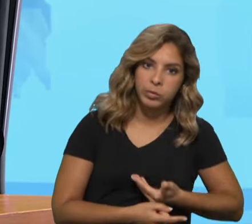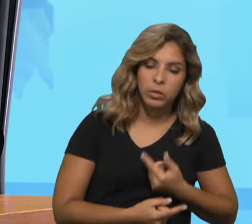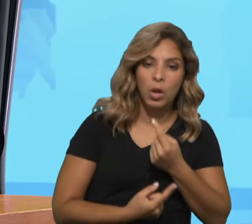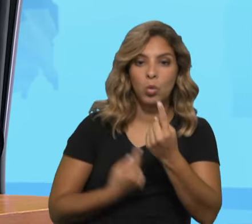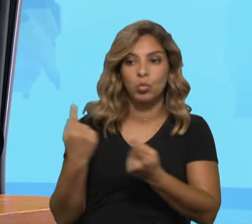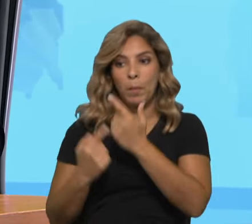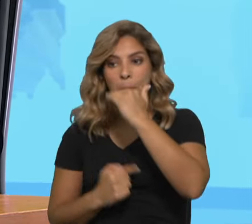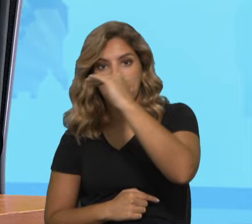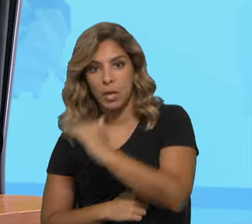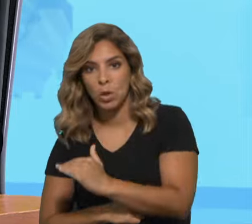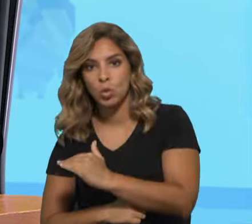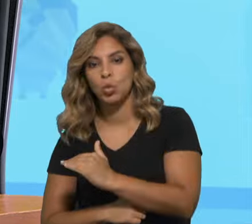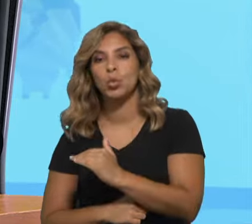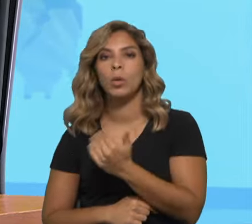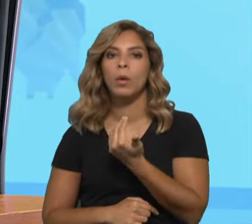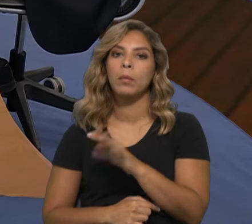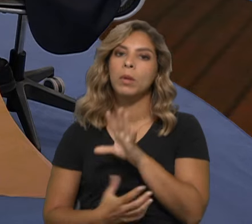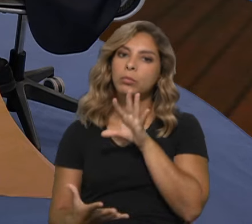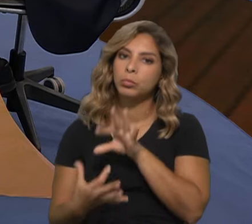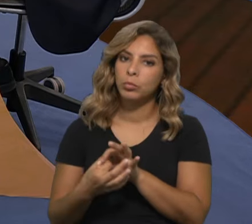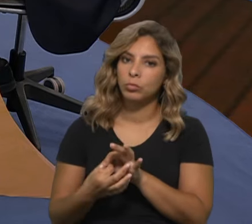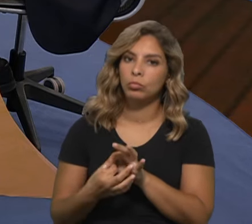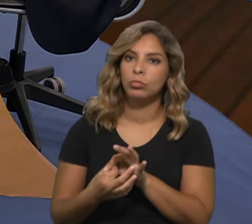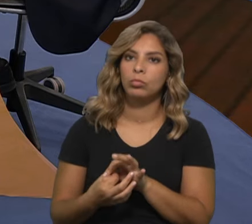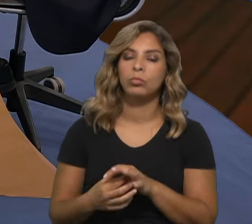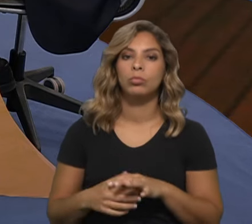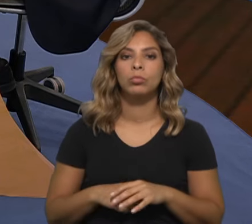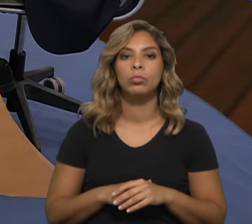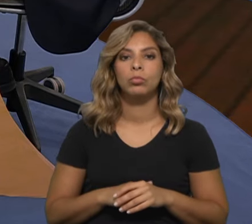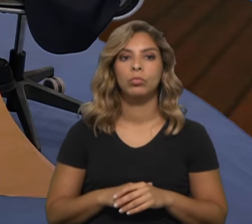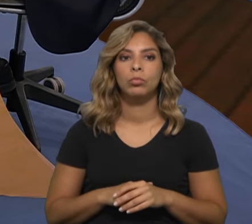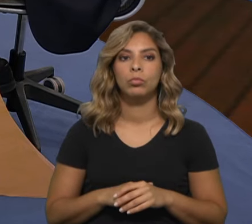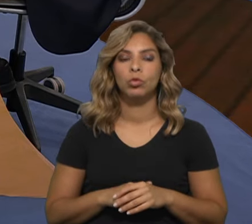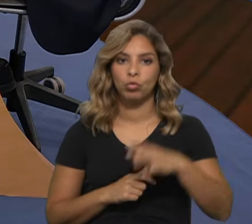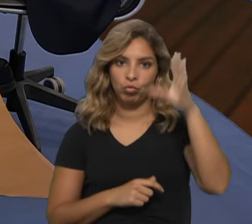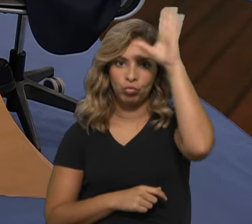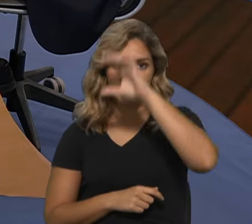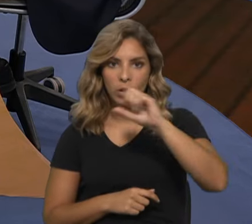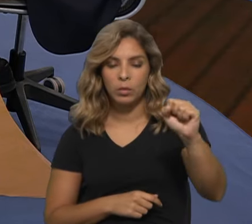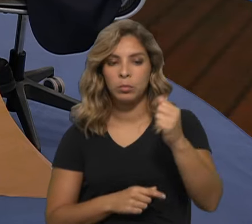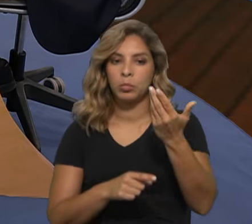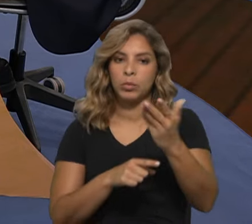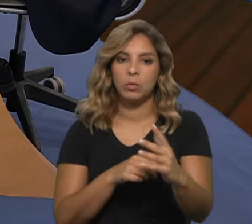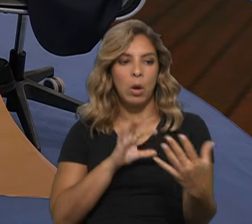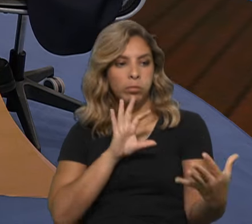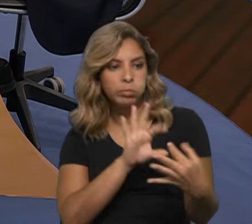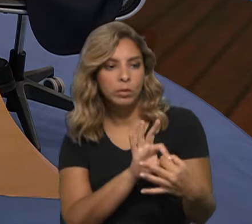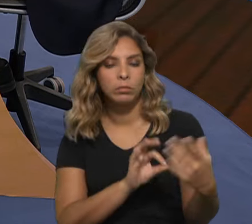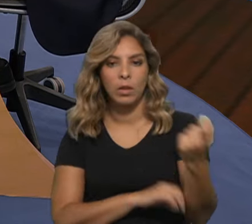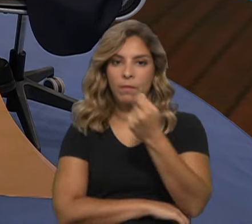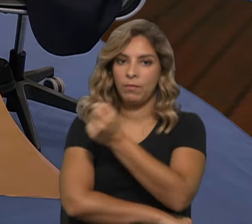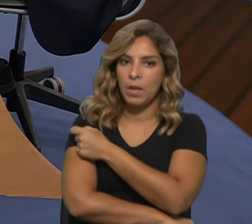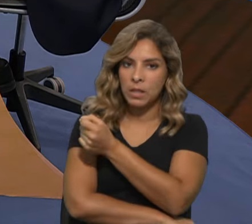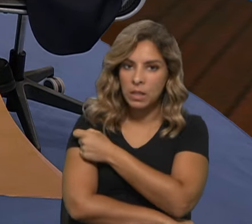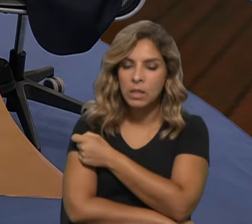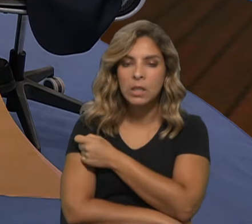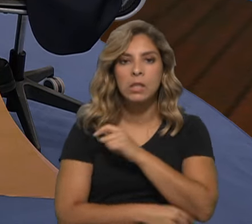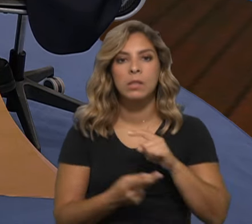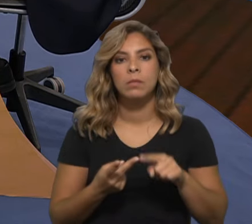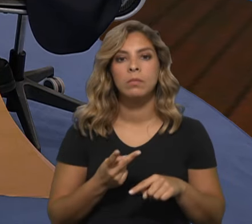mas colaborámos com o Estado na questão, por exemplo, das vacinas. Recordo que várias